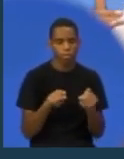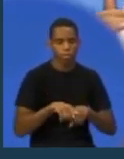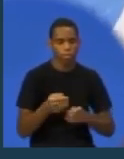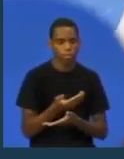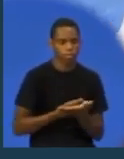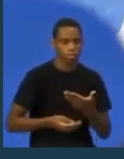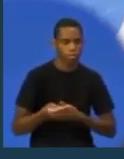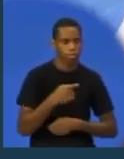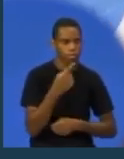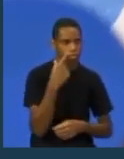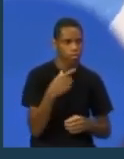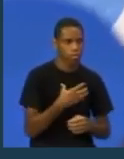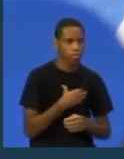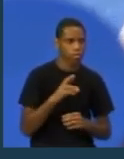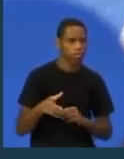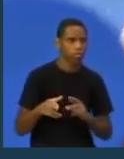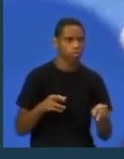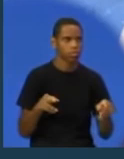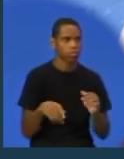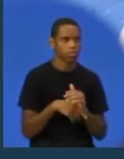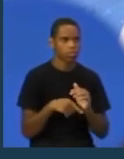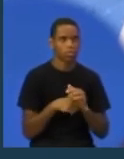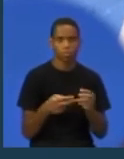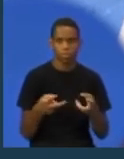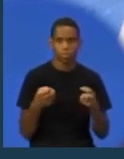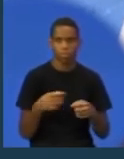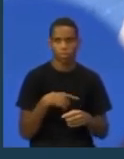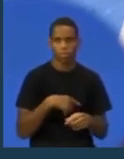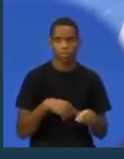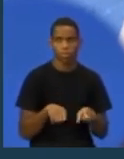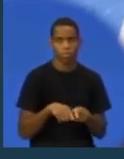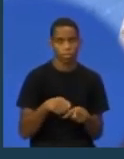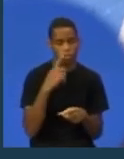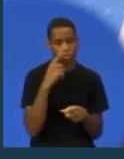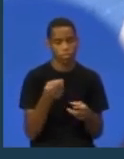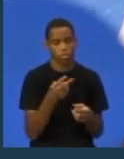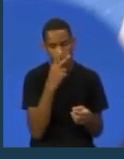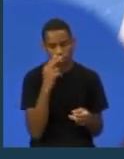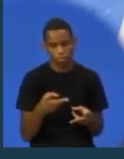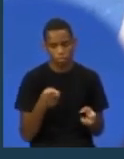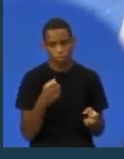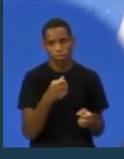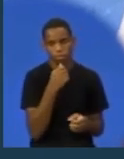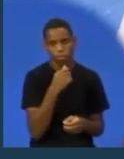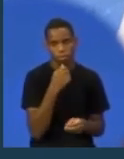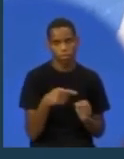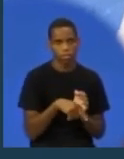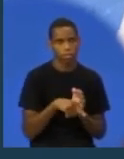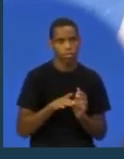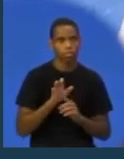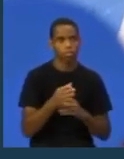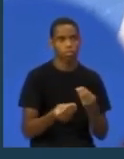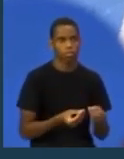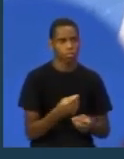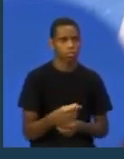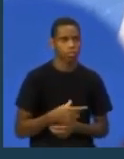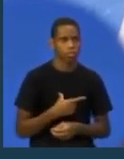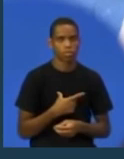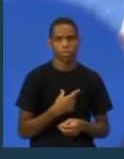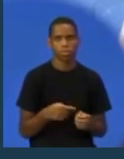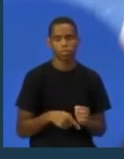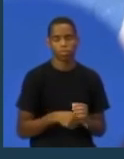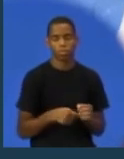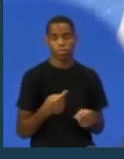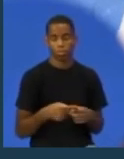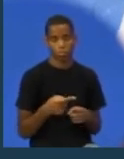interação estava lá, a diferença significativa estava lá, mas você não consegue identificar essa diferença significativa